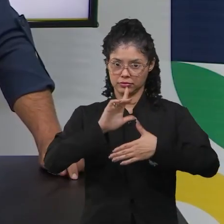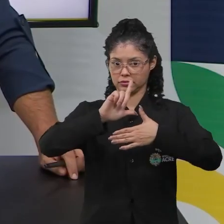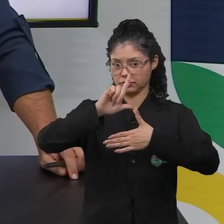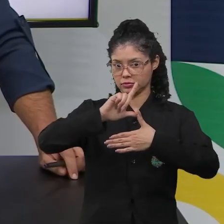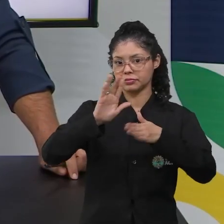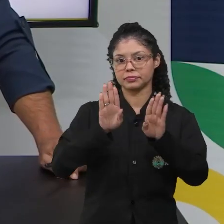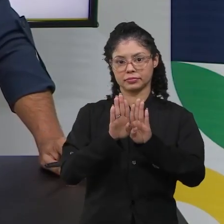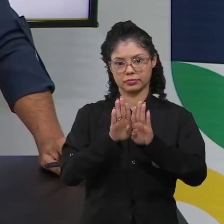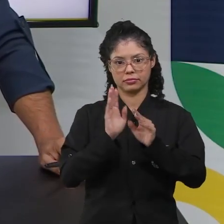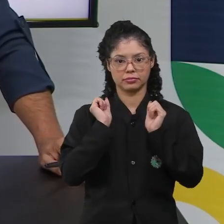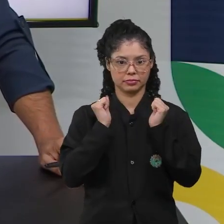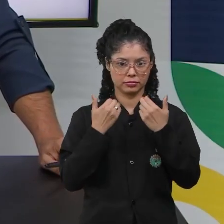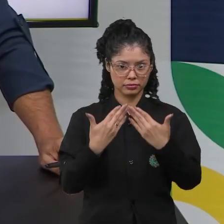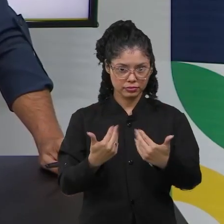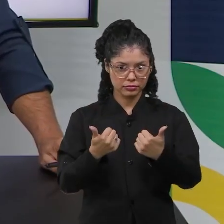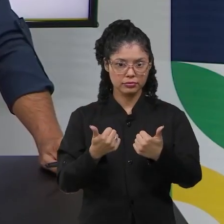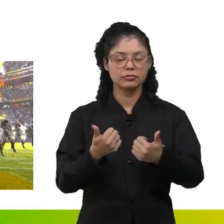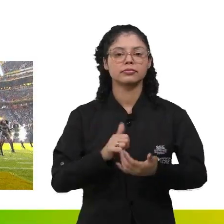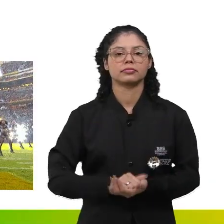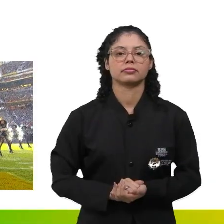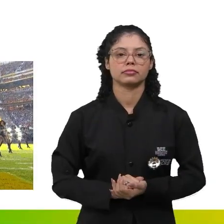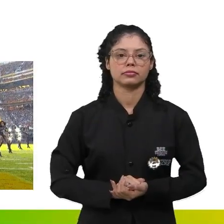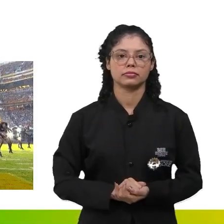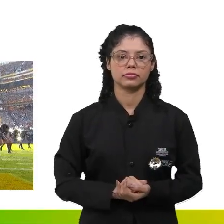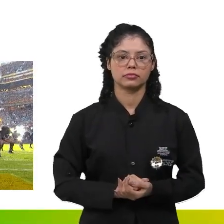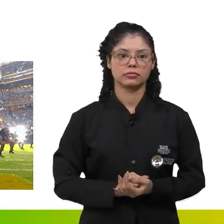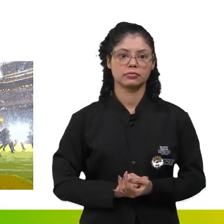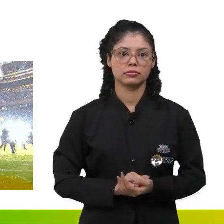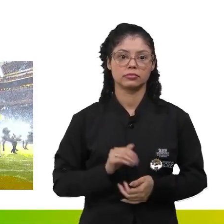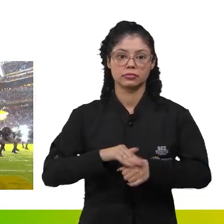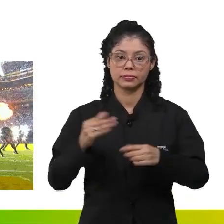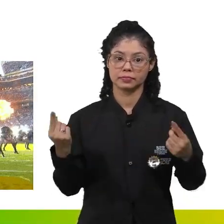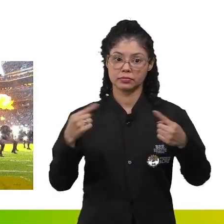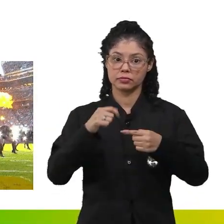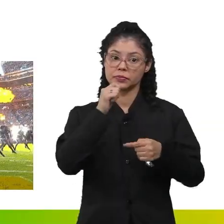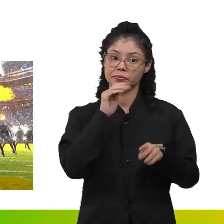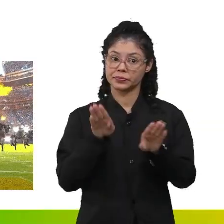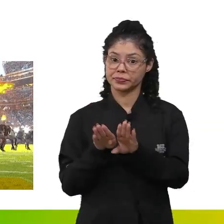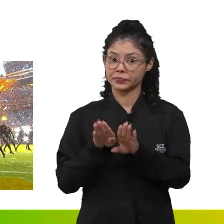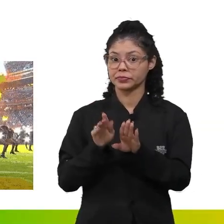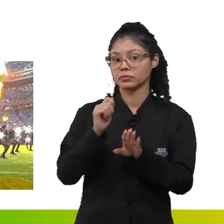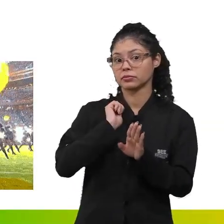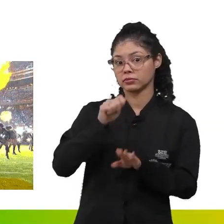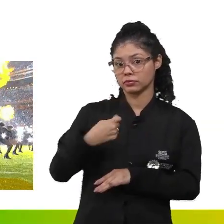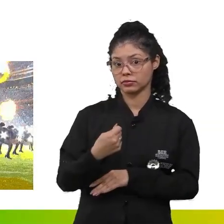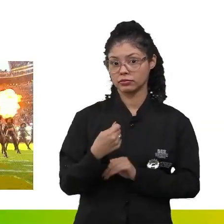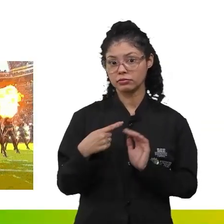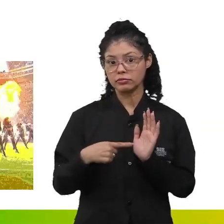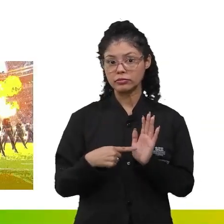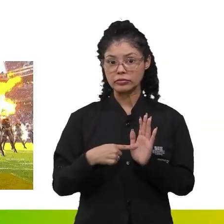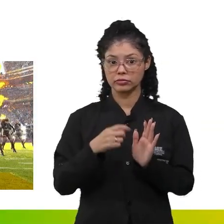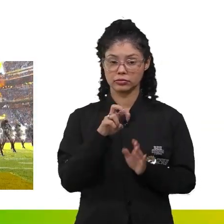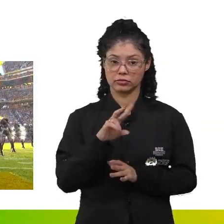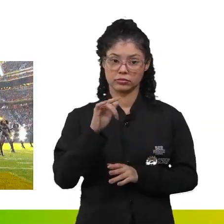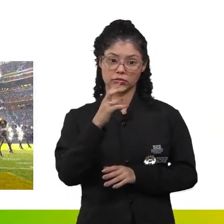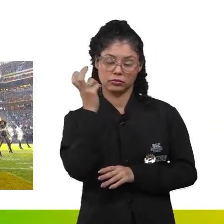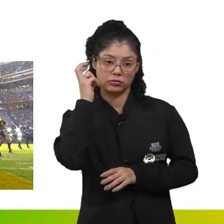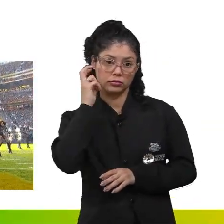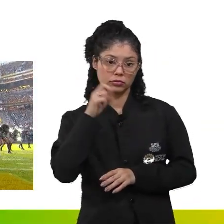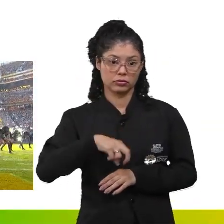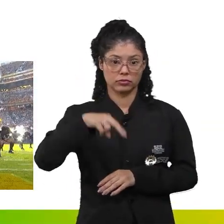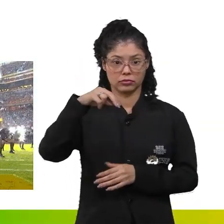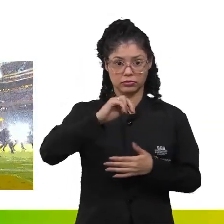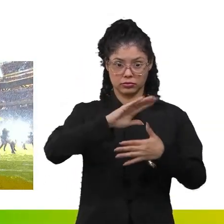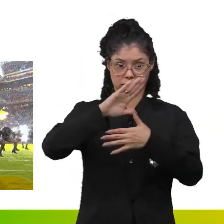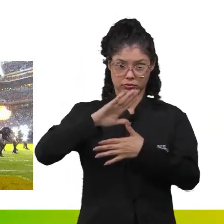mais. Tranquilo até aí? Avançando aqui, mais do que a competição esportiva, o evento simboliza a identidade cultural norte-americana, por isso que eu